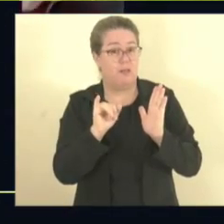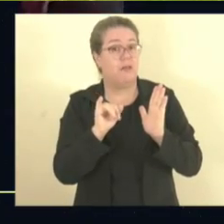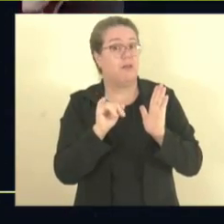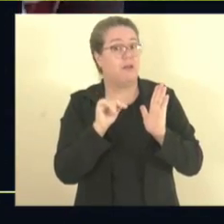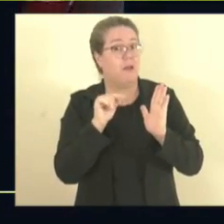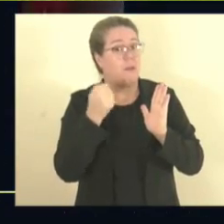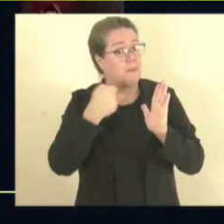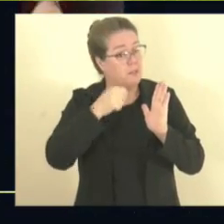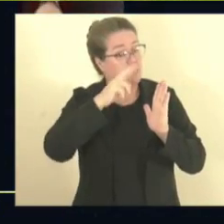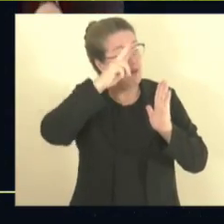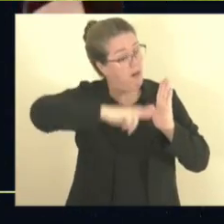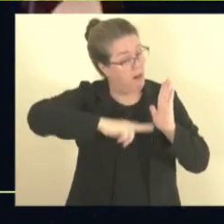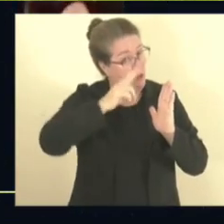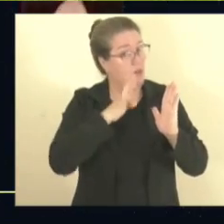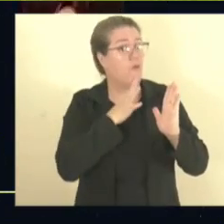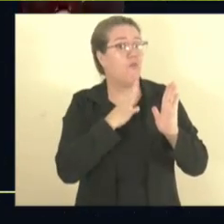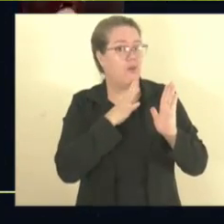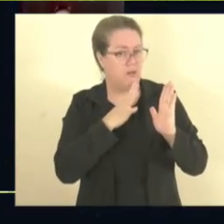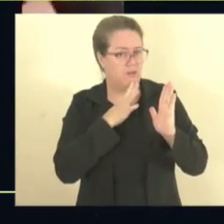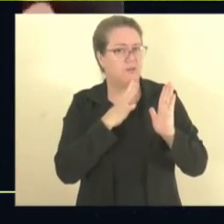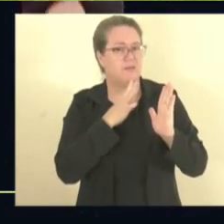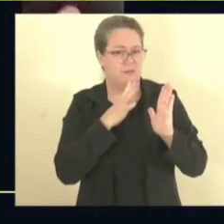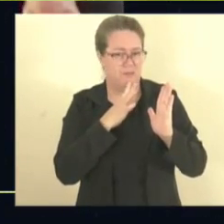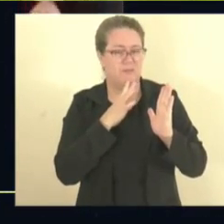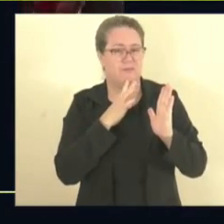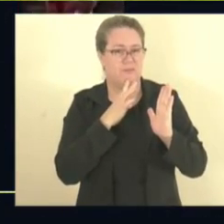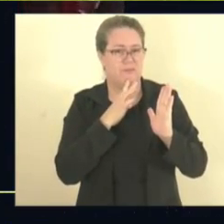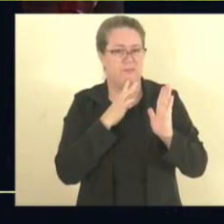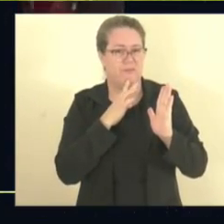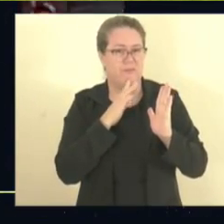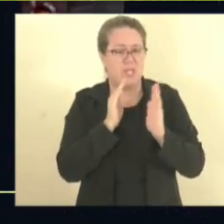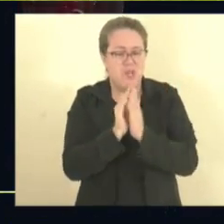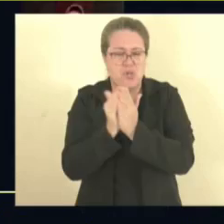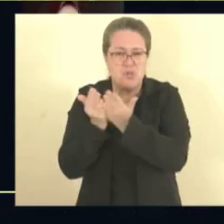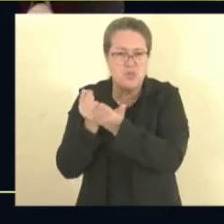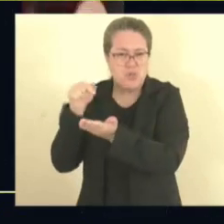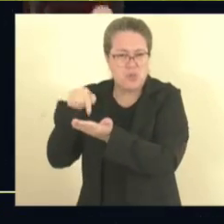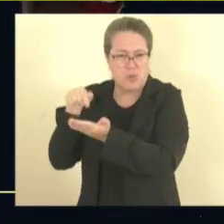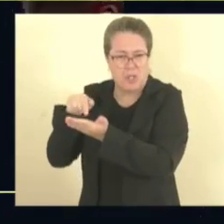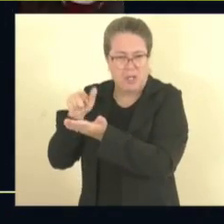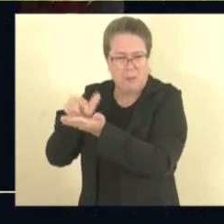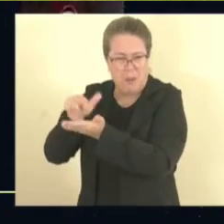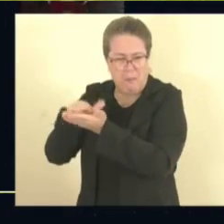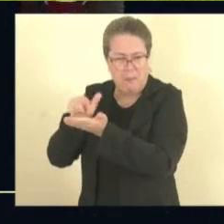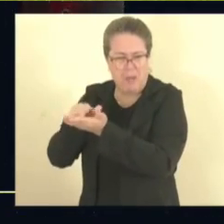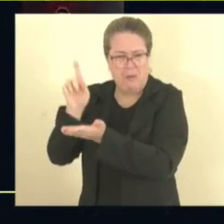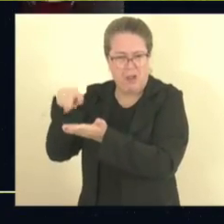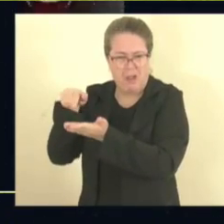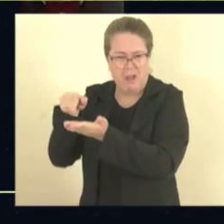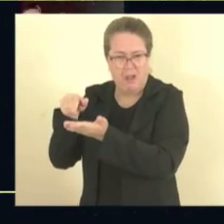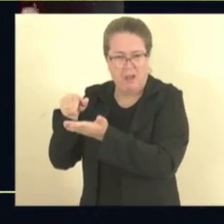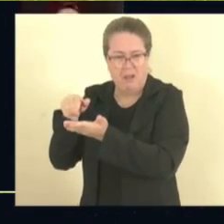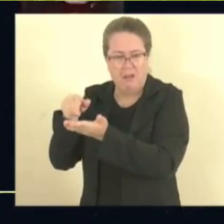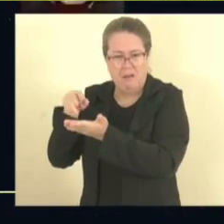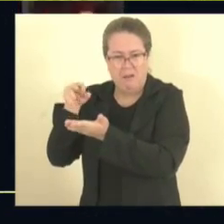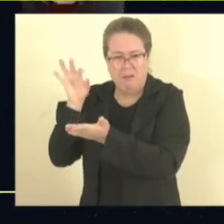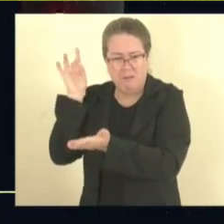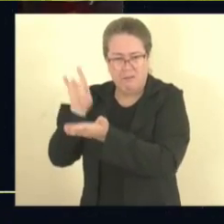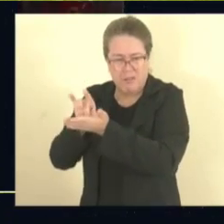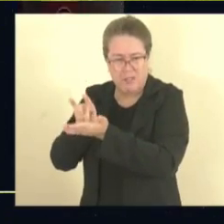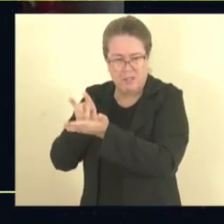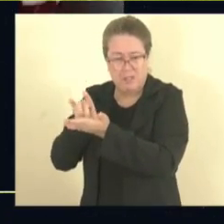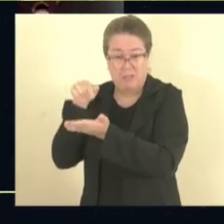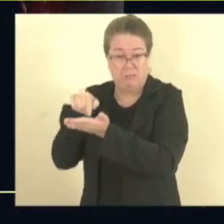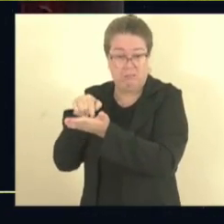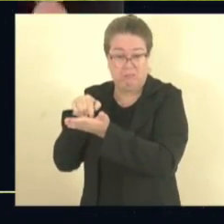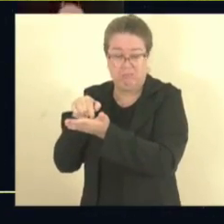as fontes, né? E jornal não é fonte. Jornal não é fonte. Jornal se escreve